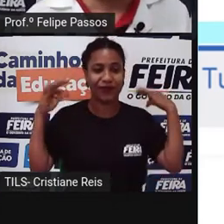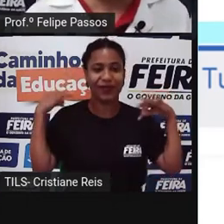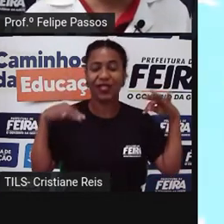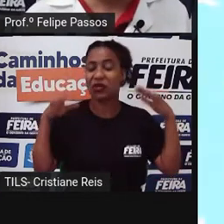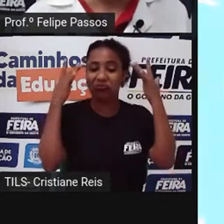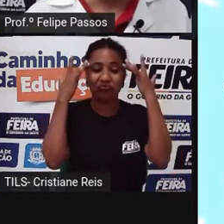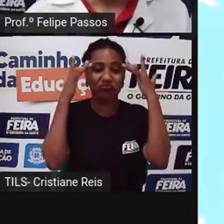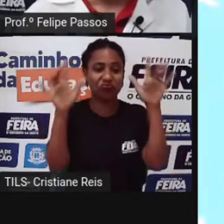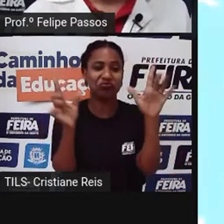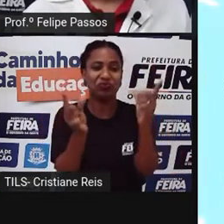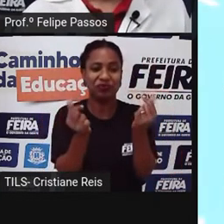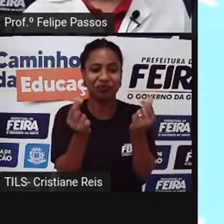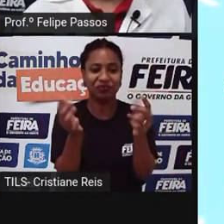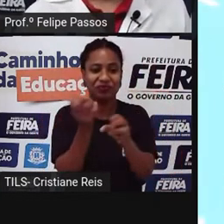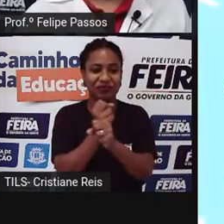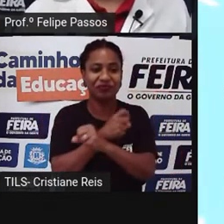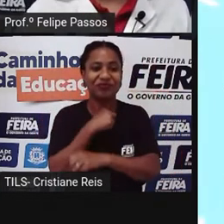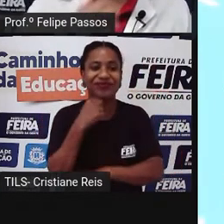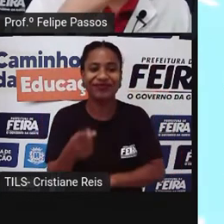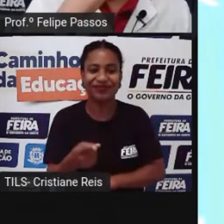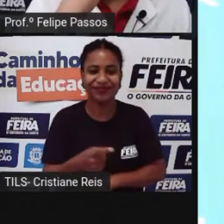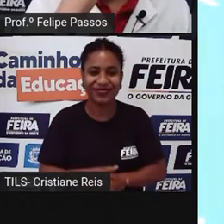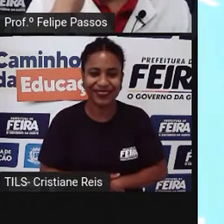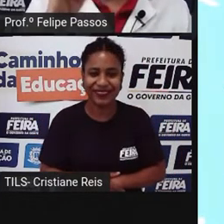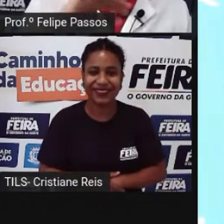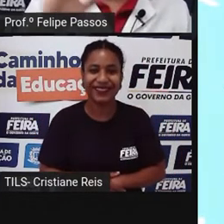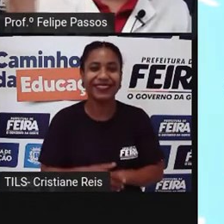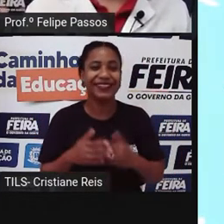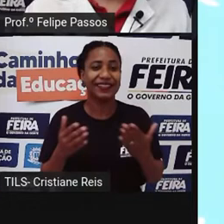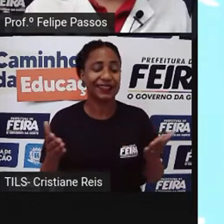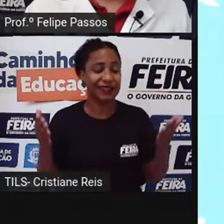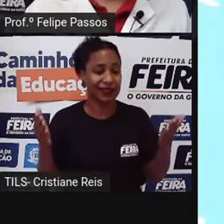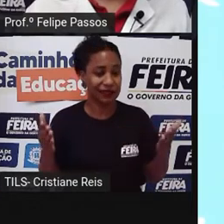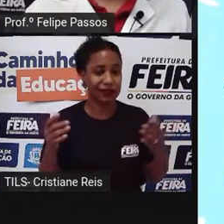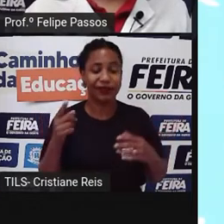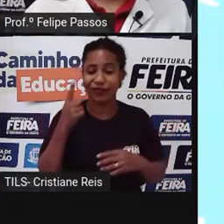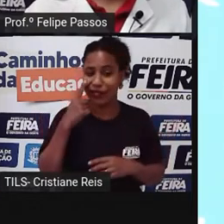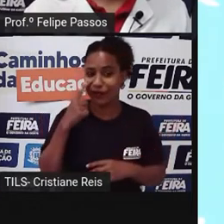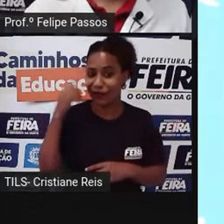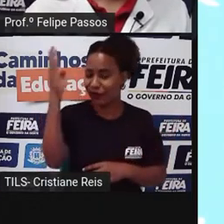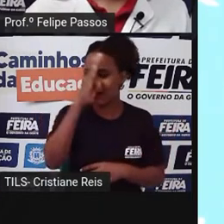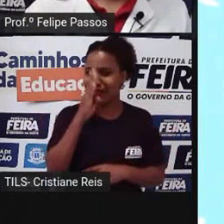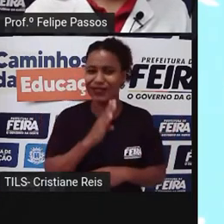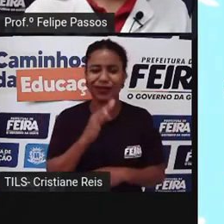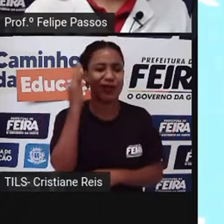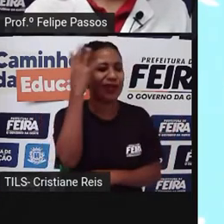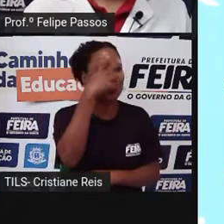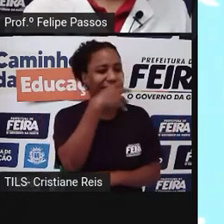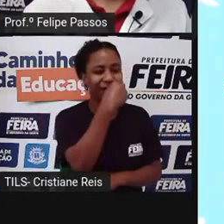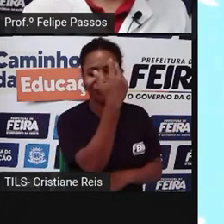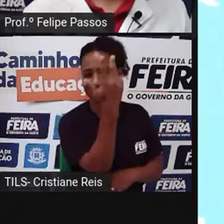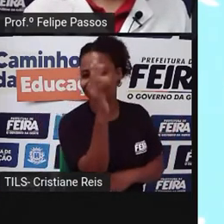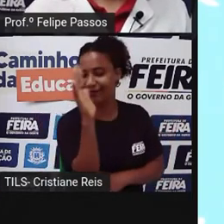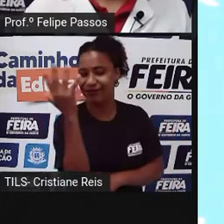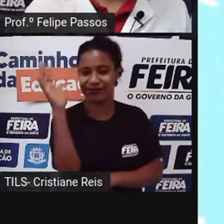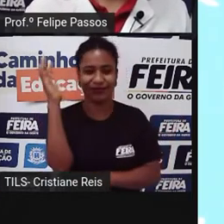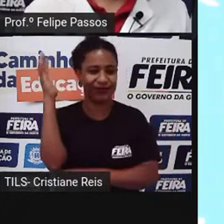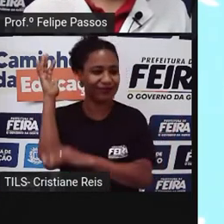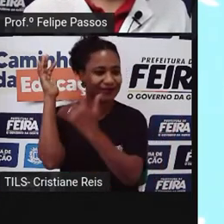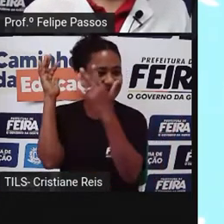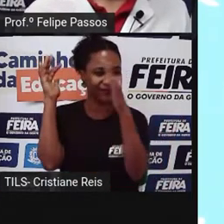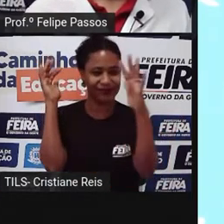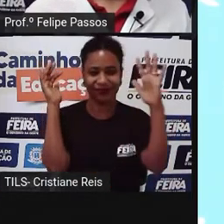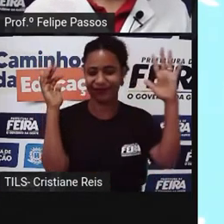isso. Para finalizar, a gente já viu que o Brasil é um país paradisíaco, né? Muito bonito,